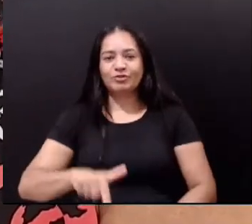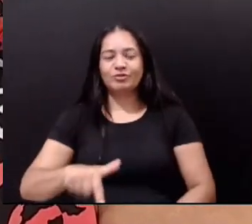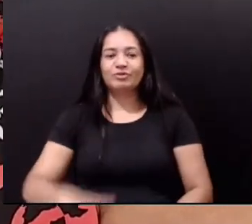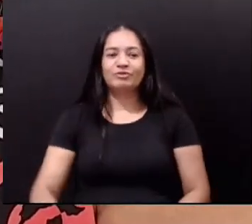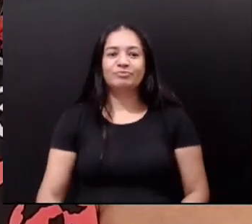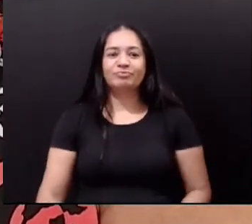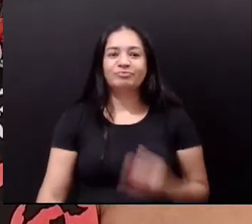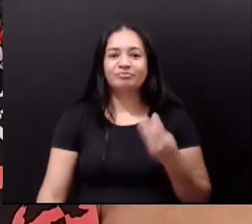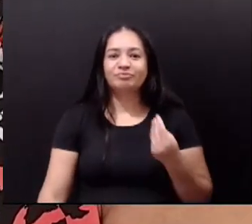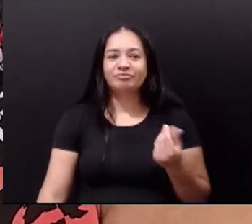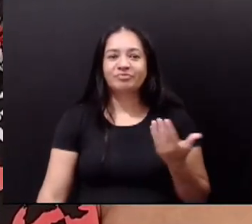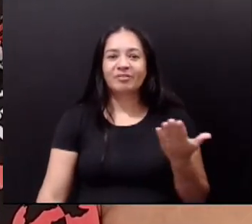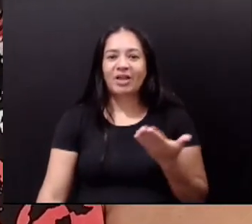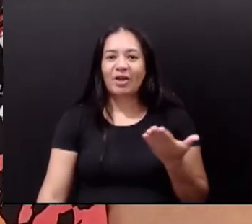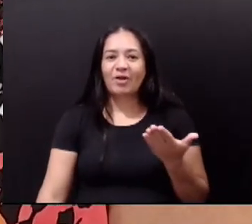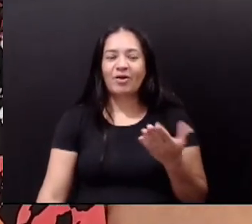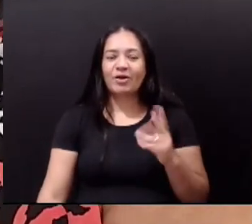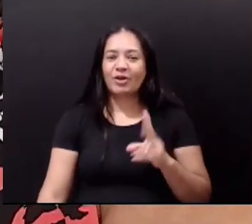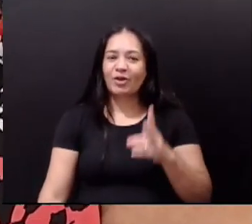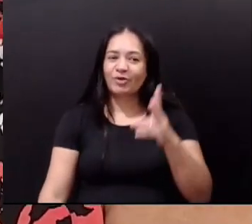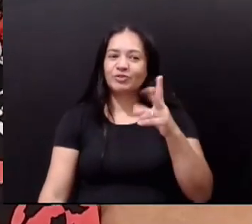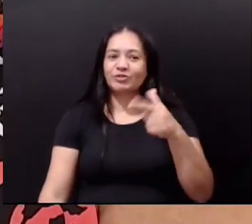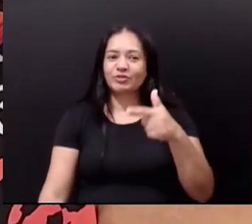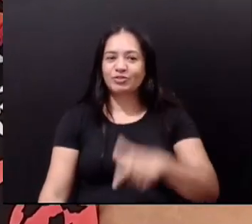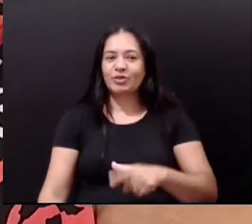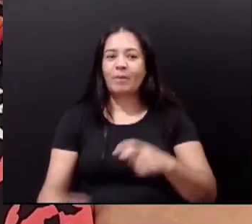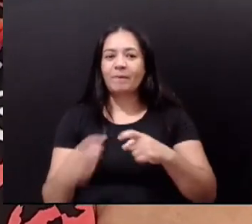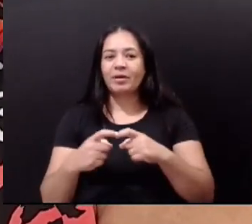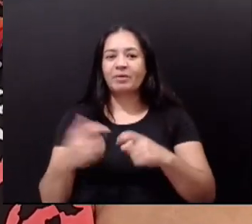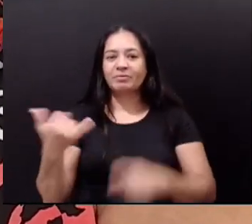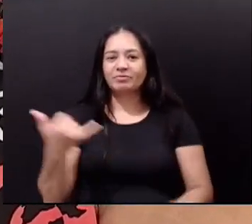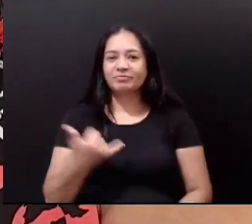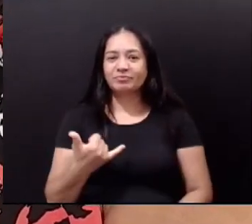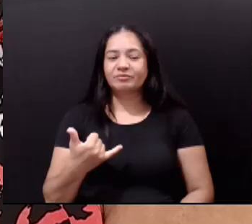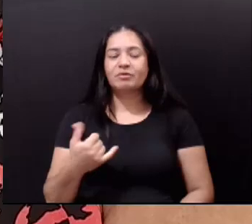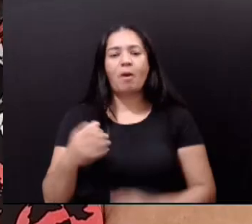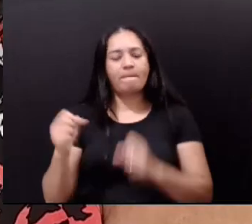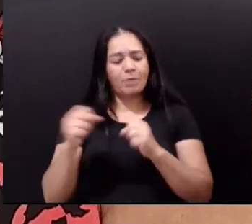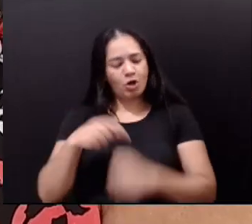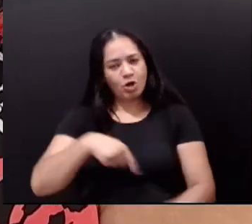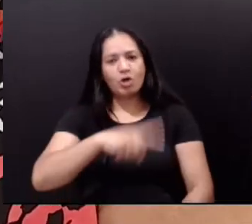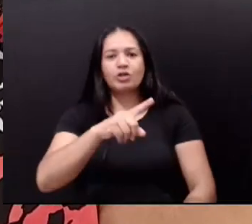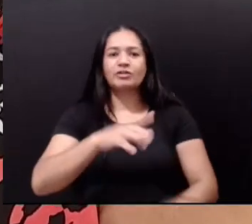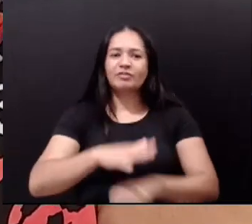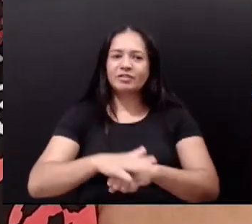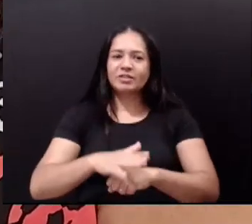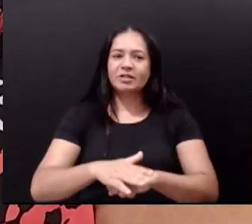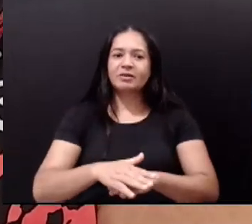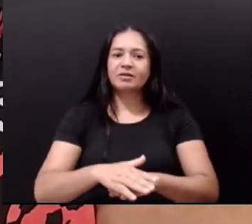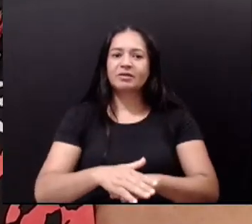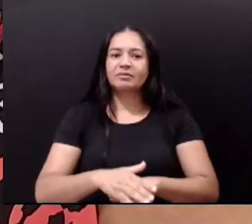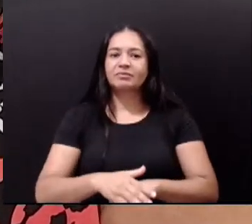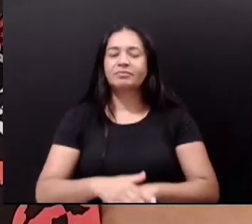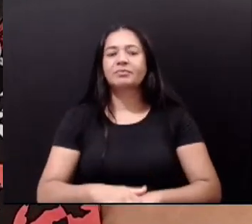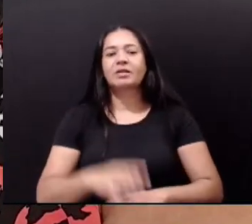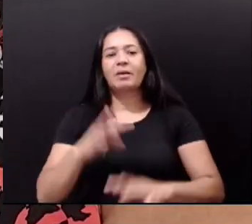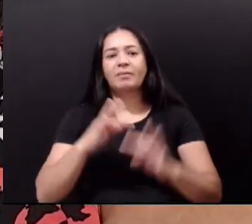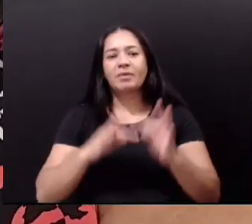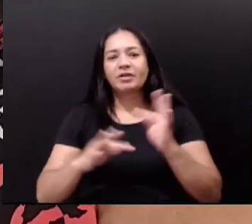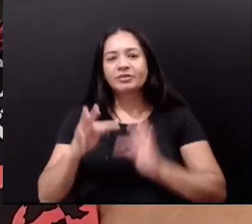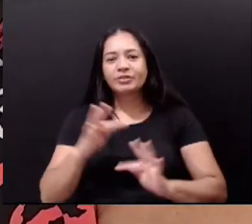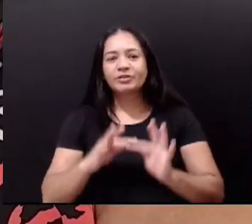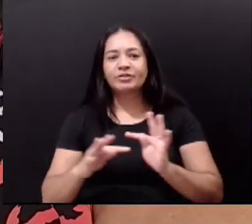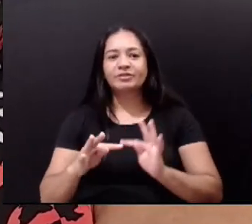novo, porque a médica falou para mim vir fazer, que eu estou fazendo TO na PUC. E você está gostando